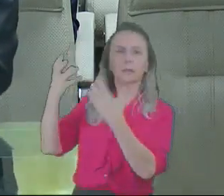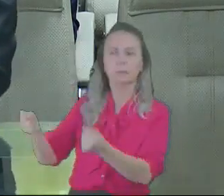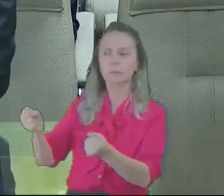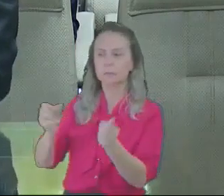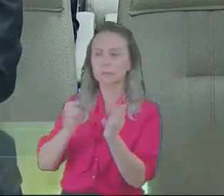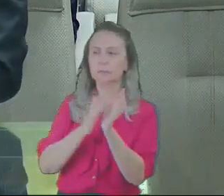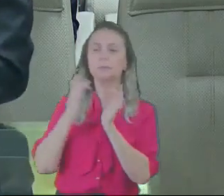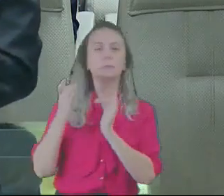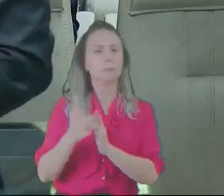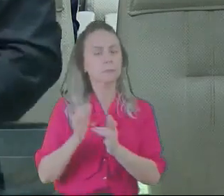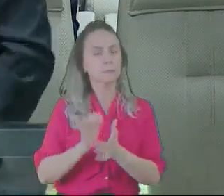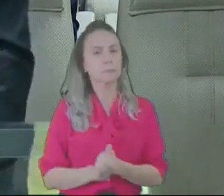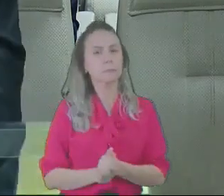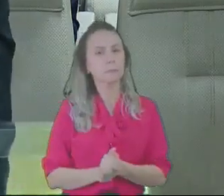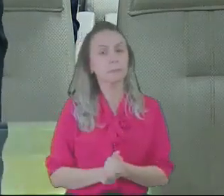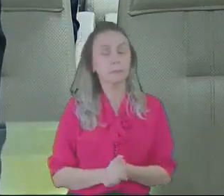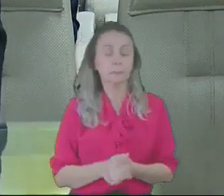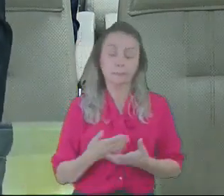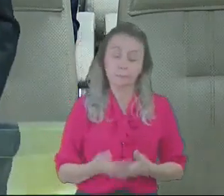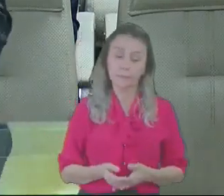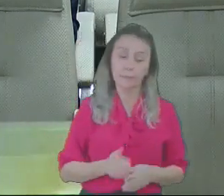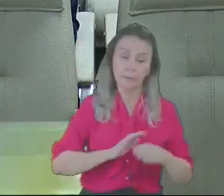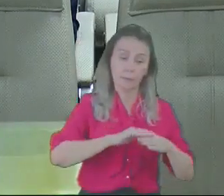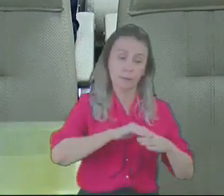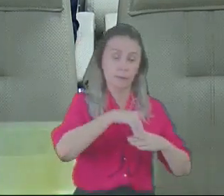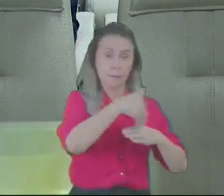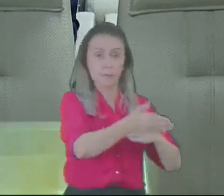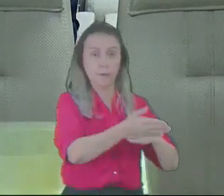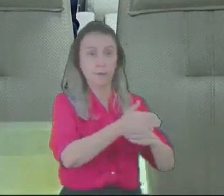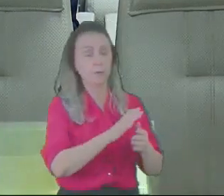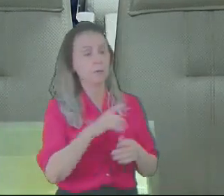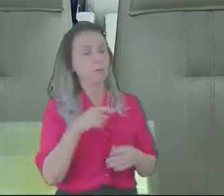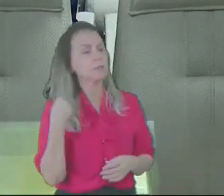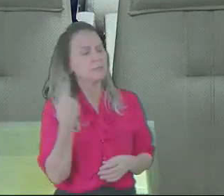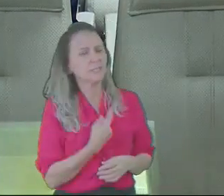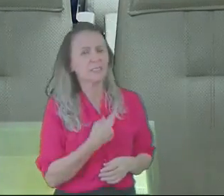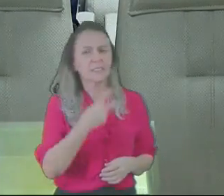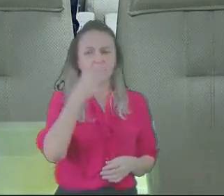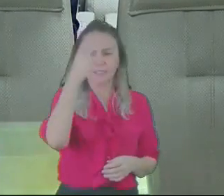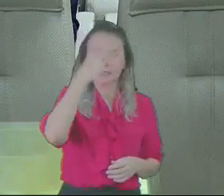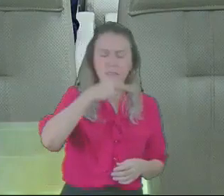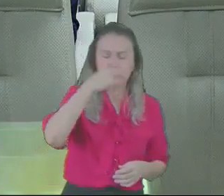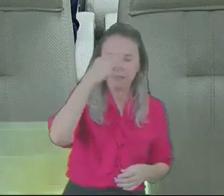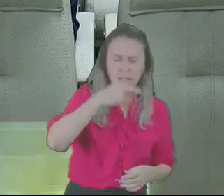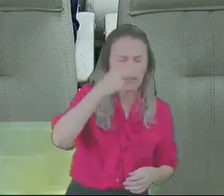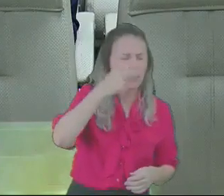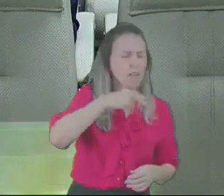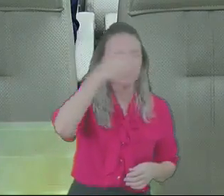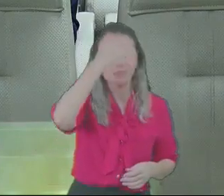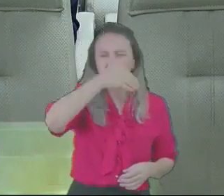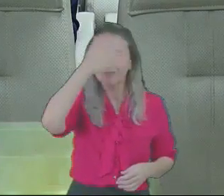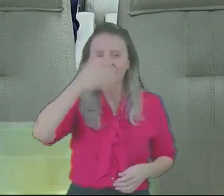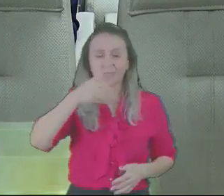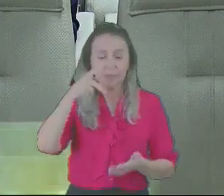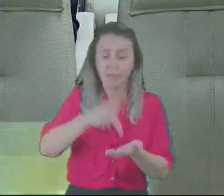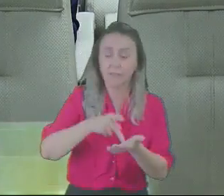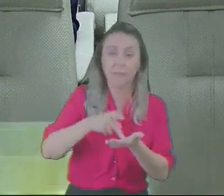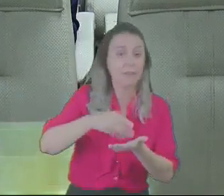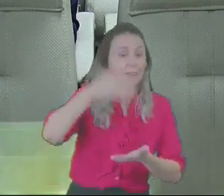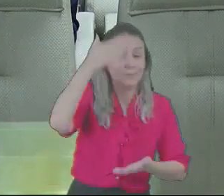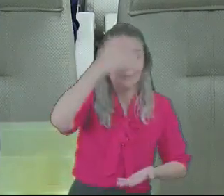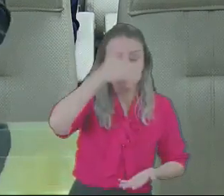bom então nós vivemos lá fora dessa maneira como pessoais Sagas que não enxergar enxergar vamos a verdade